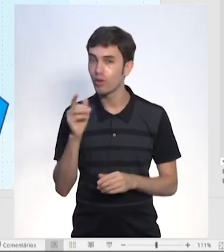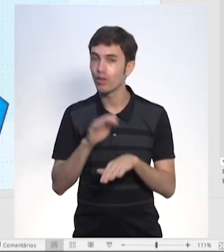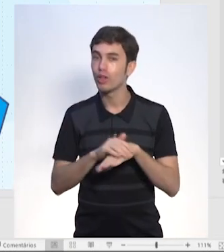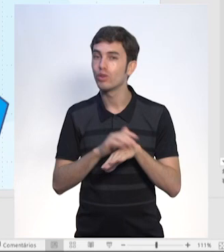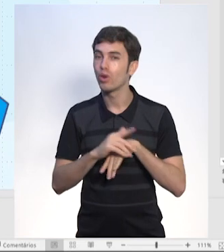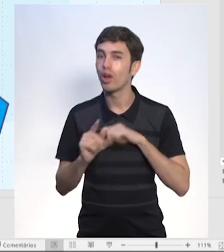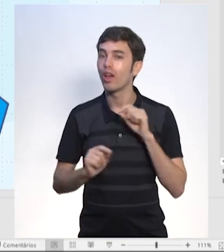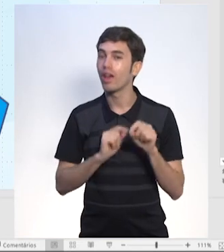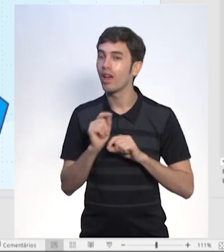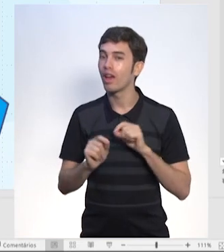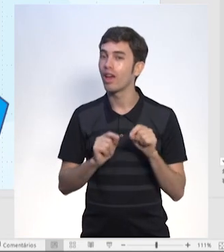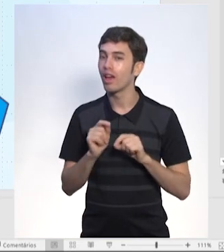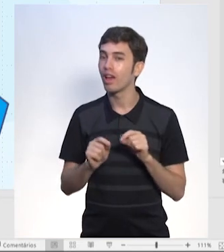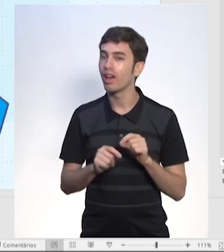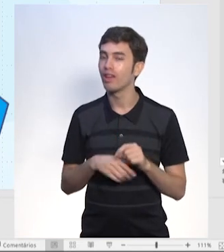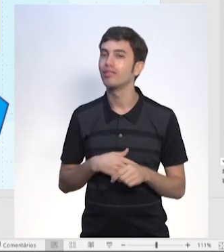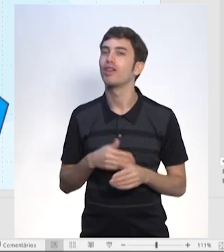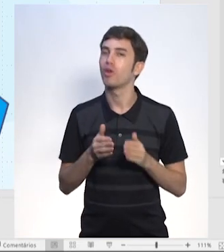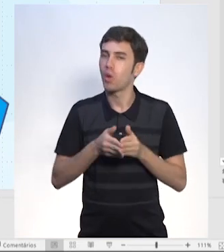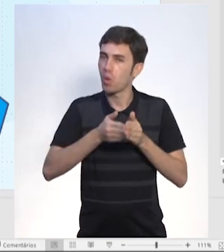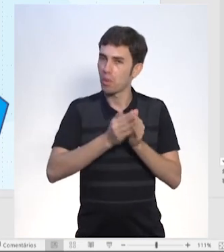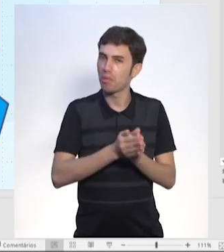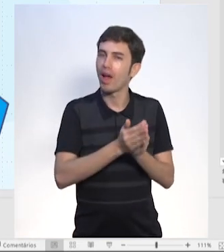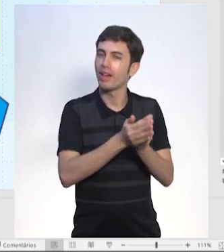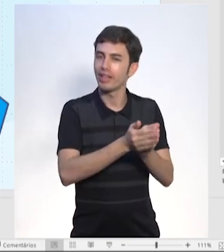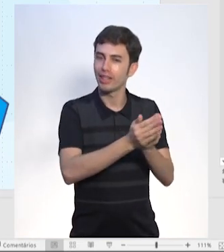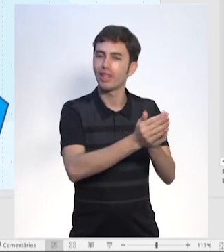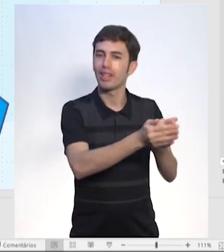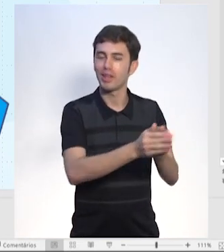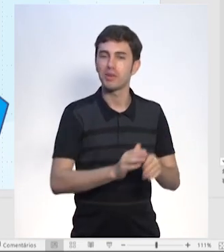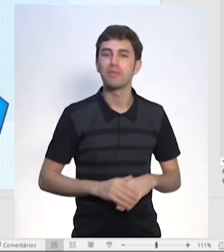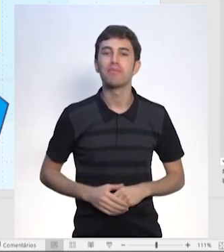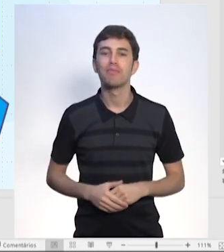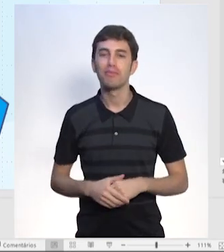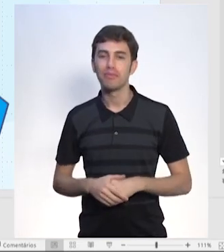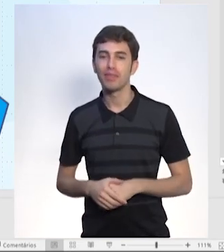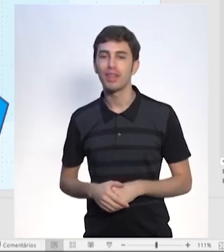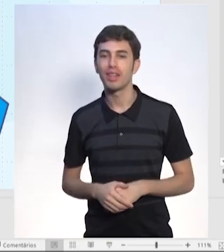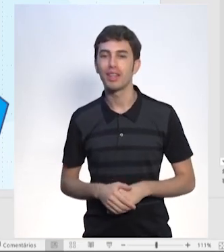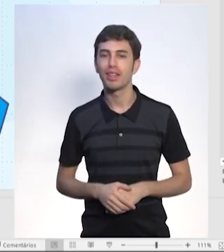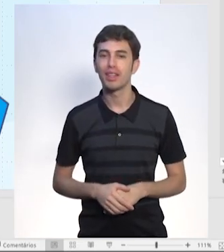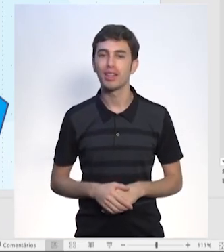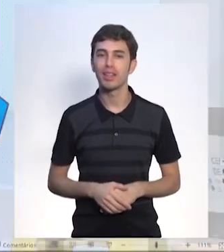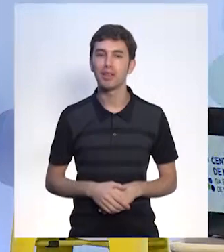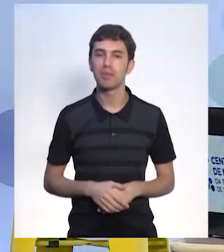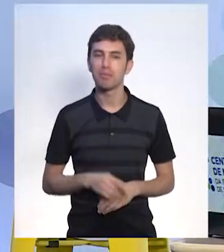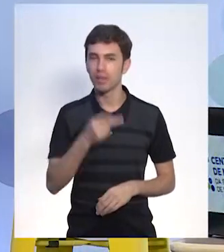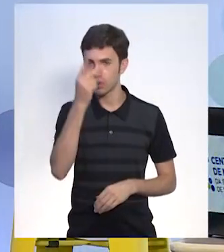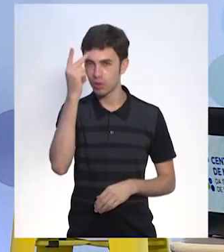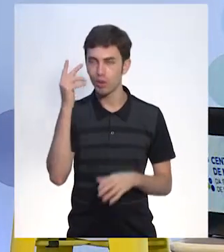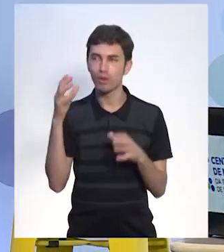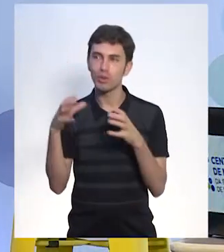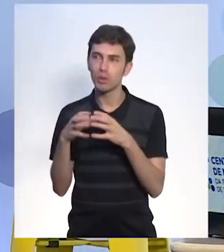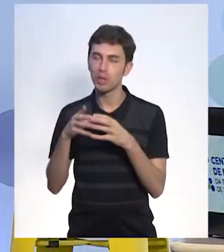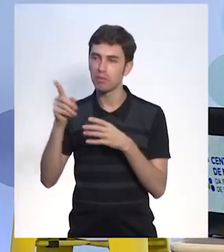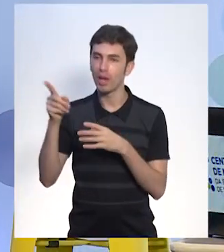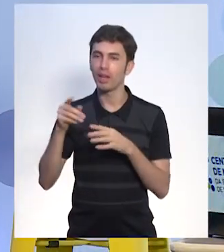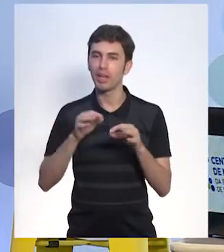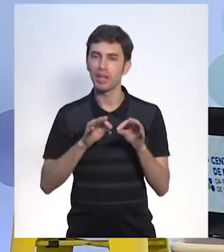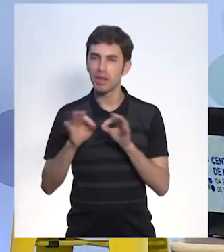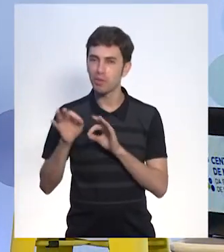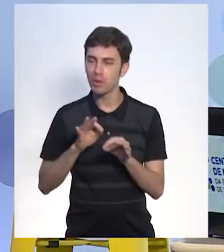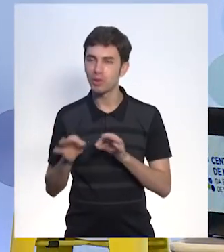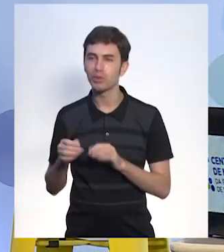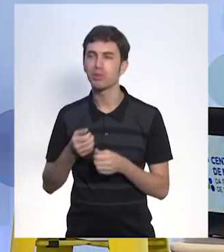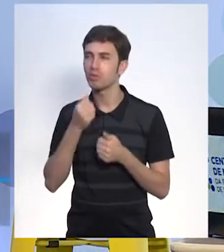não? Gostei do barquinho, hein? É legal. Esse pessoal da produção, a equipe aí são bons